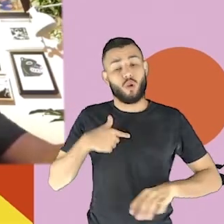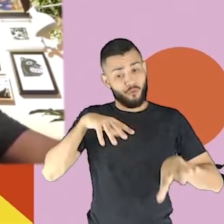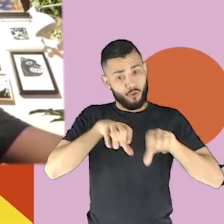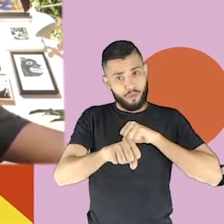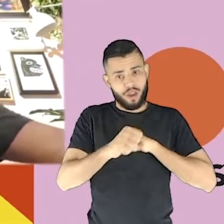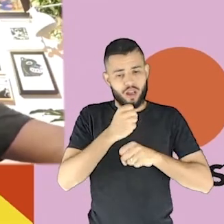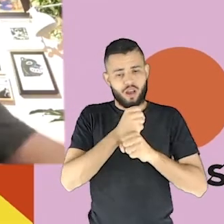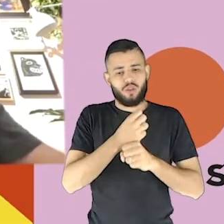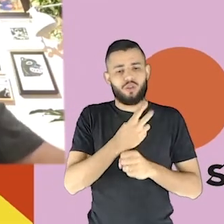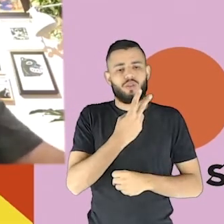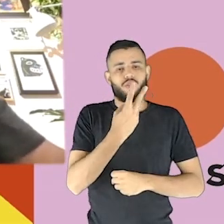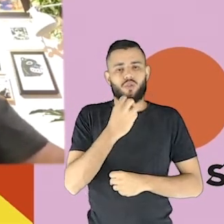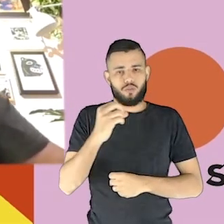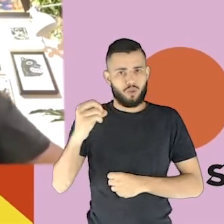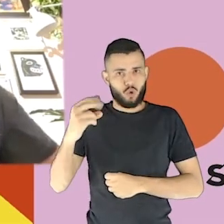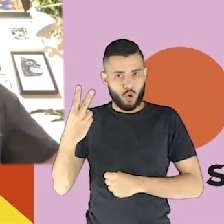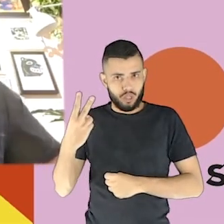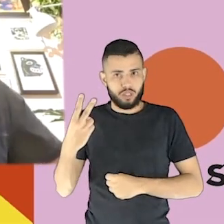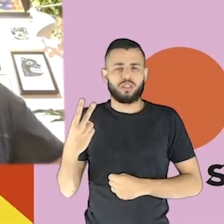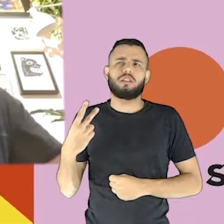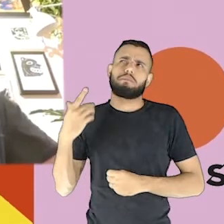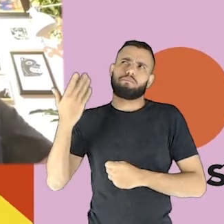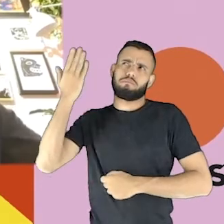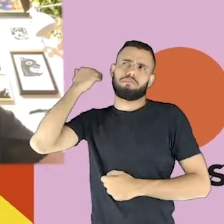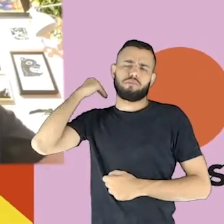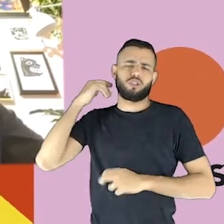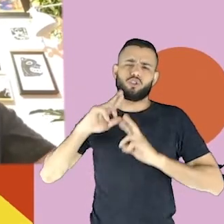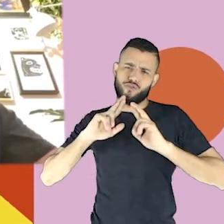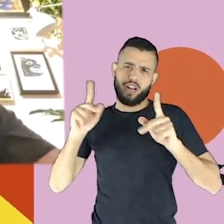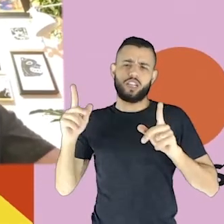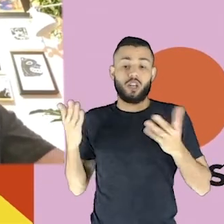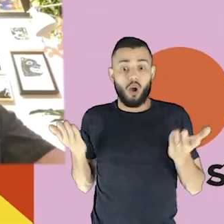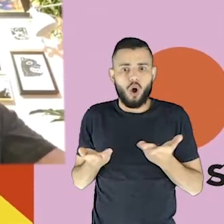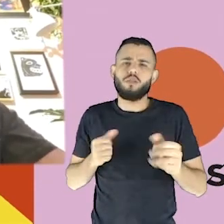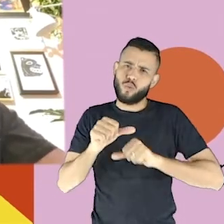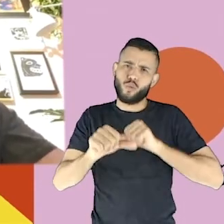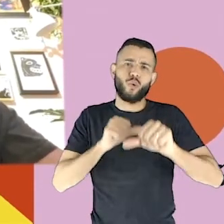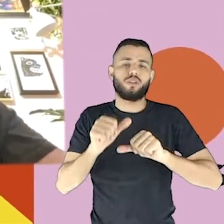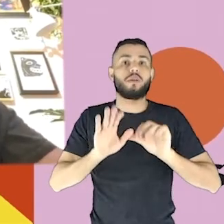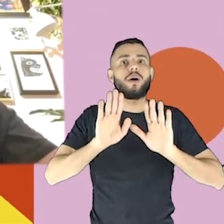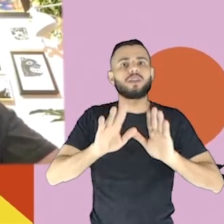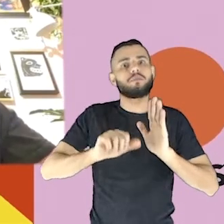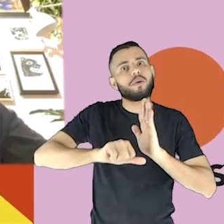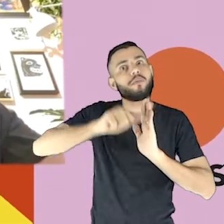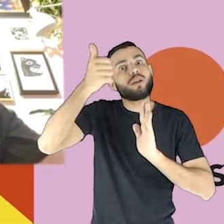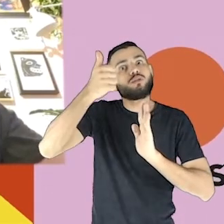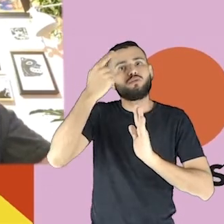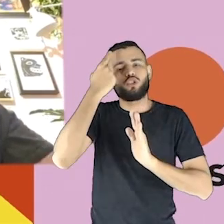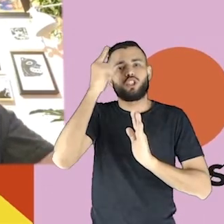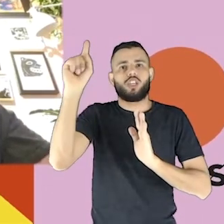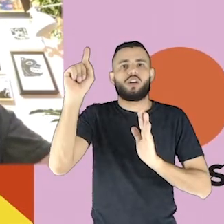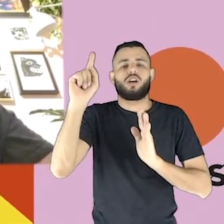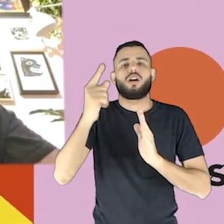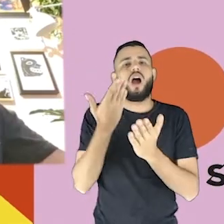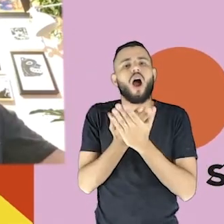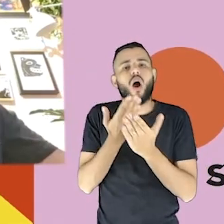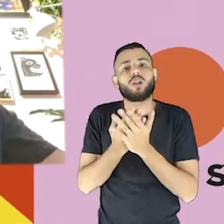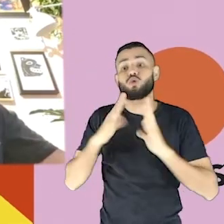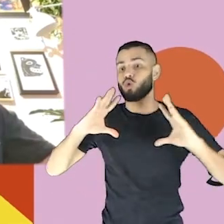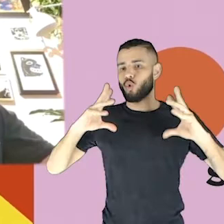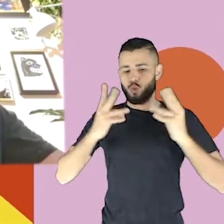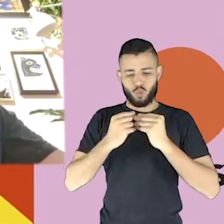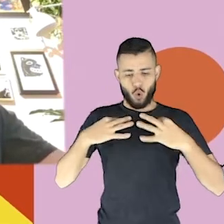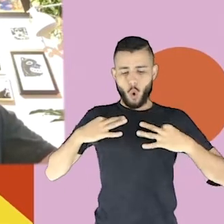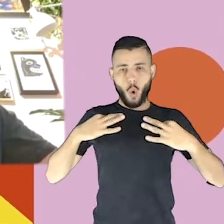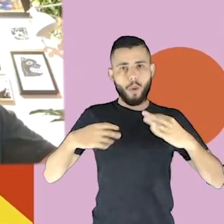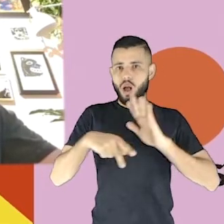Eu me formei em 2002, então já deve ter mudado muita coisa. Mas o primeiro dia de aula, ia todo mundo numa sala com